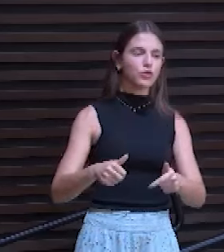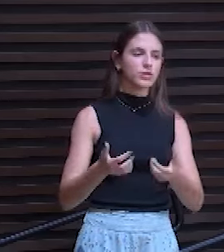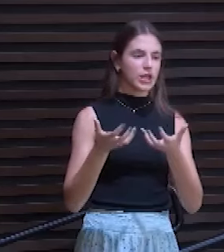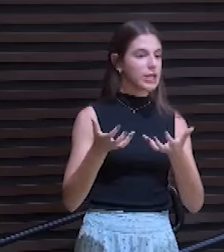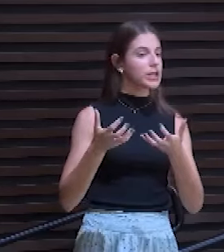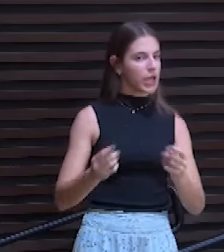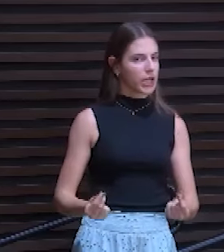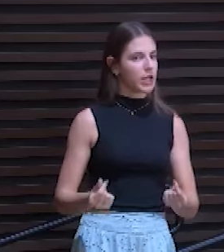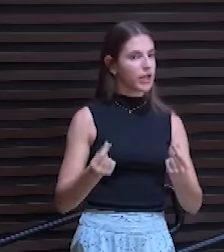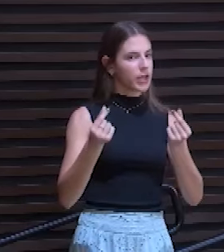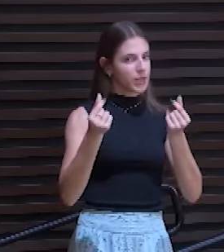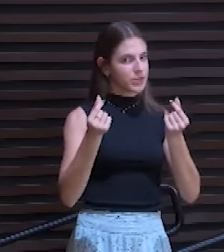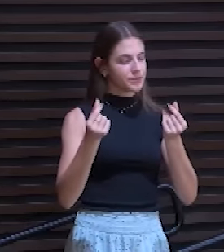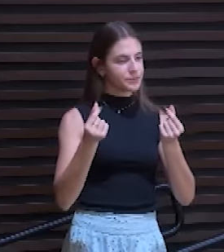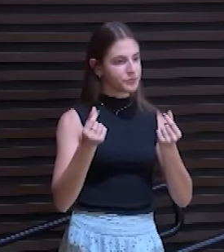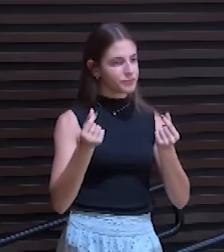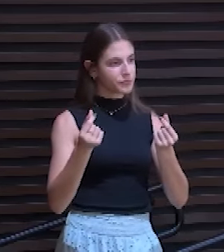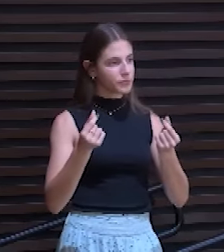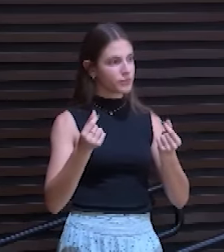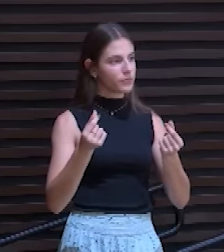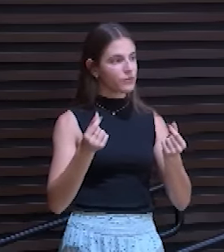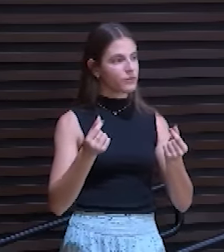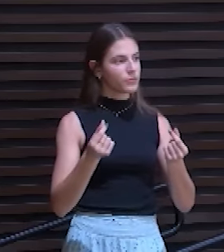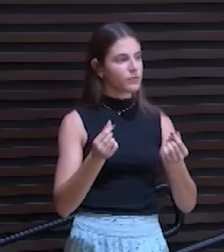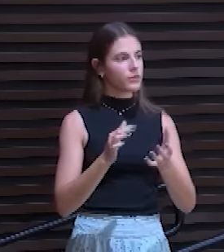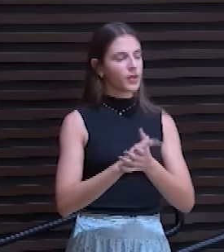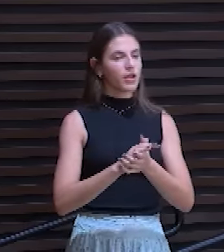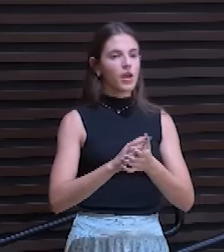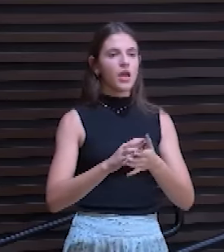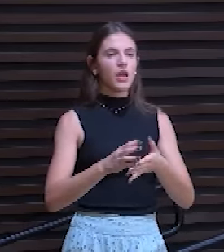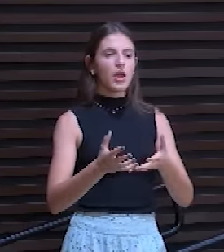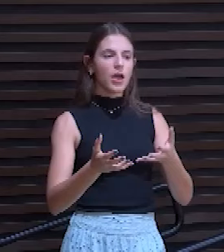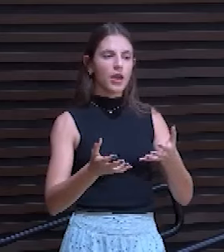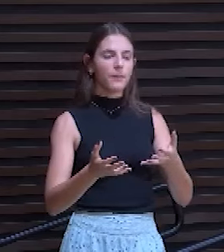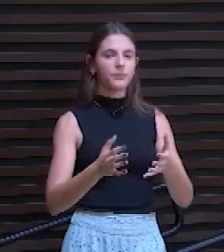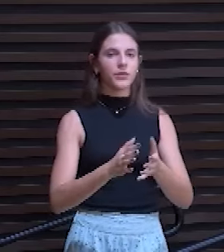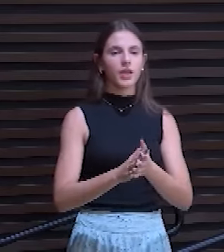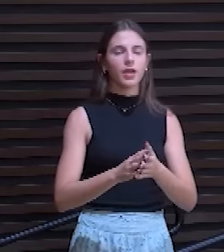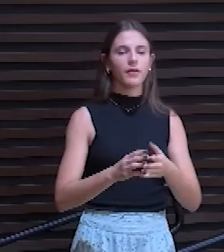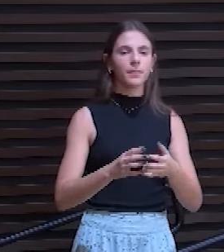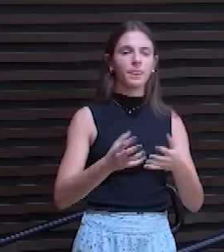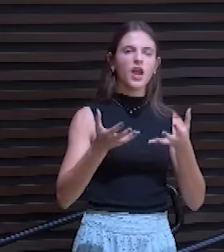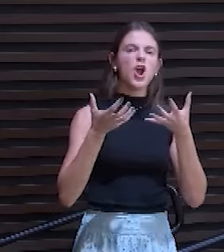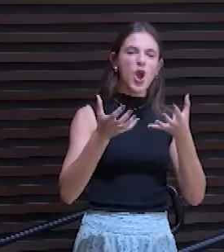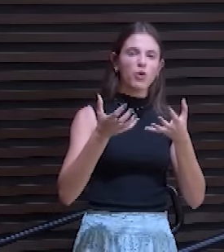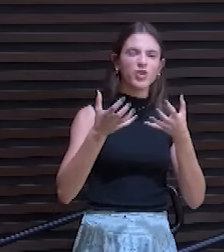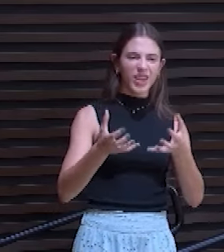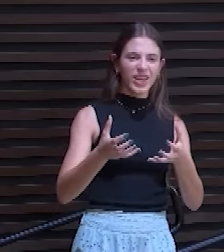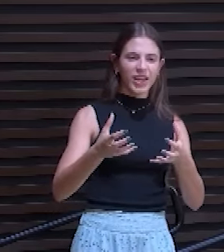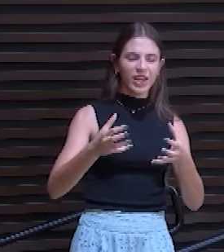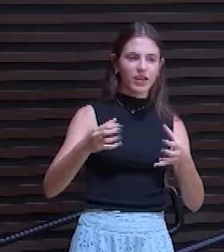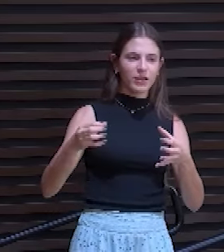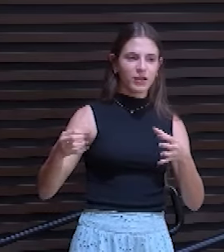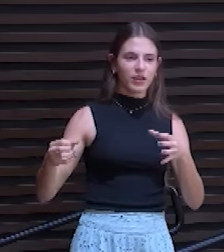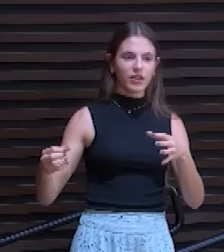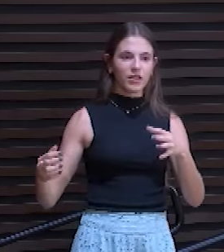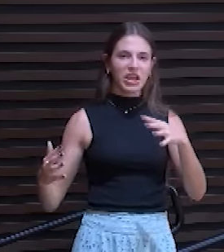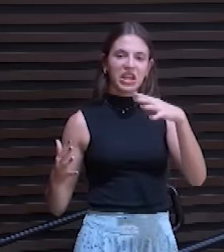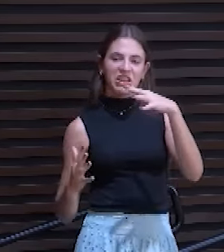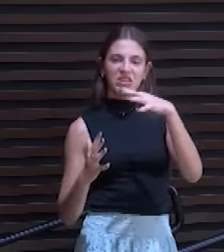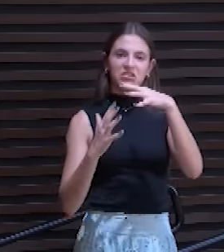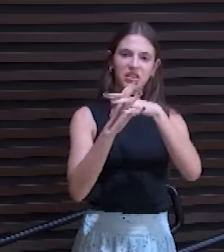Que querer é esse aqui? Esse querer aqui é um querer deliberadamente. É aquela pessoa que ele tem um